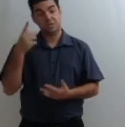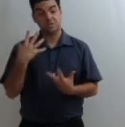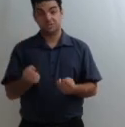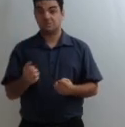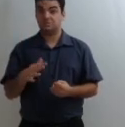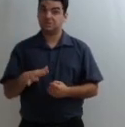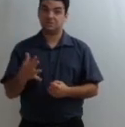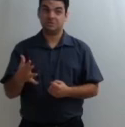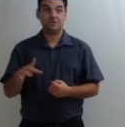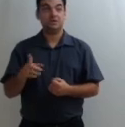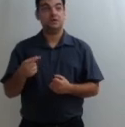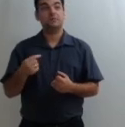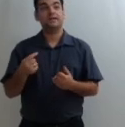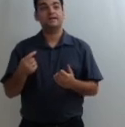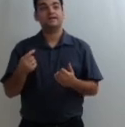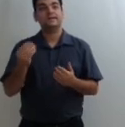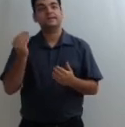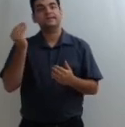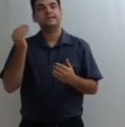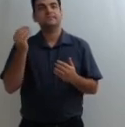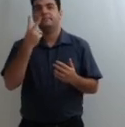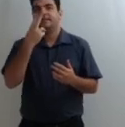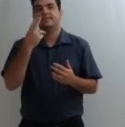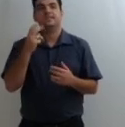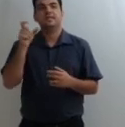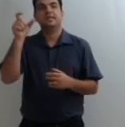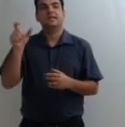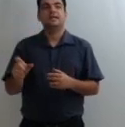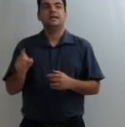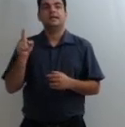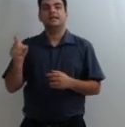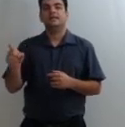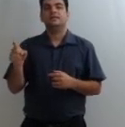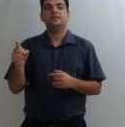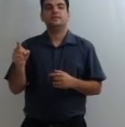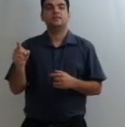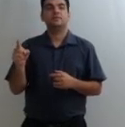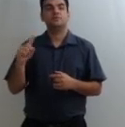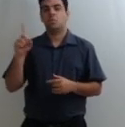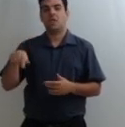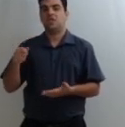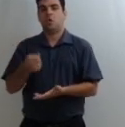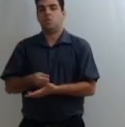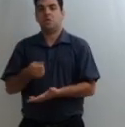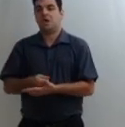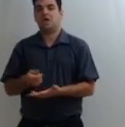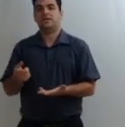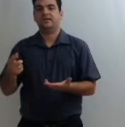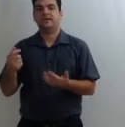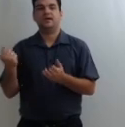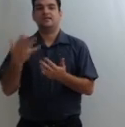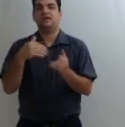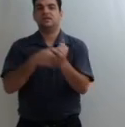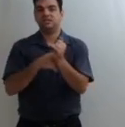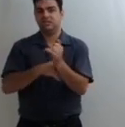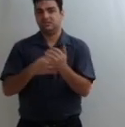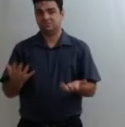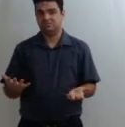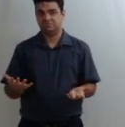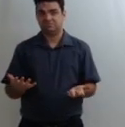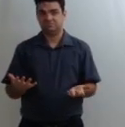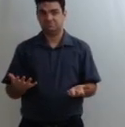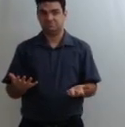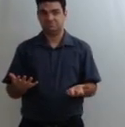de garantir ao paciente não ser obrigado a fornecer a senha. Ficaria